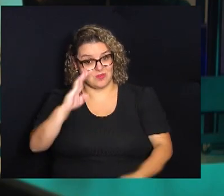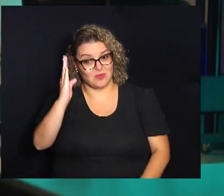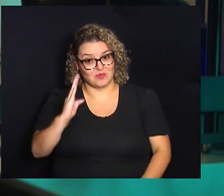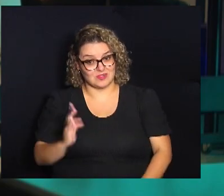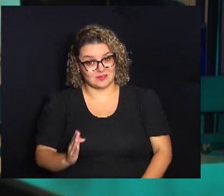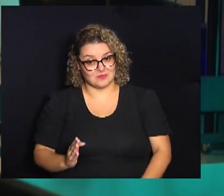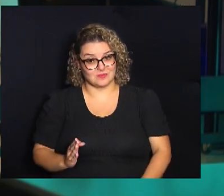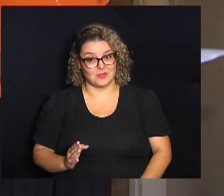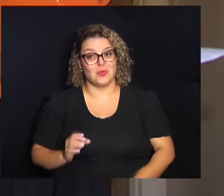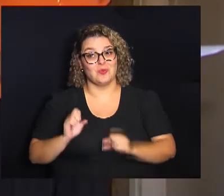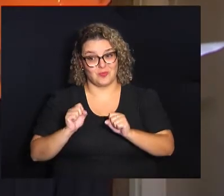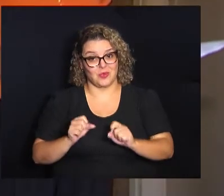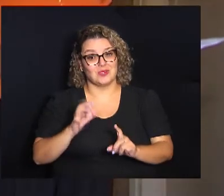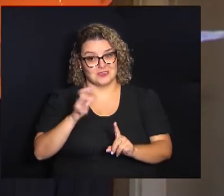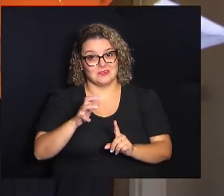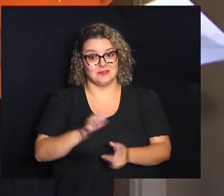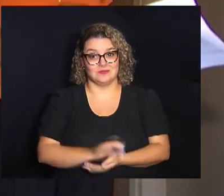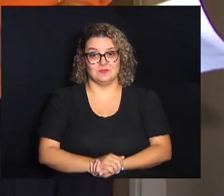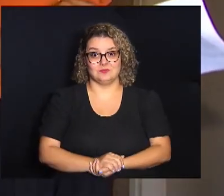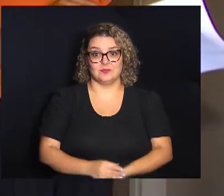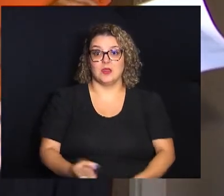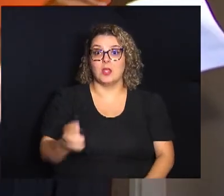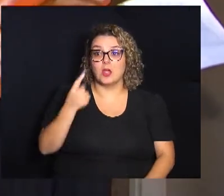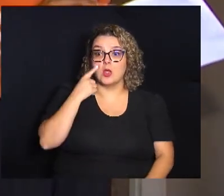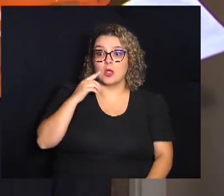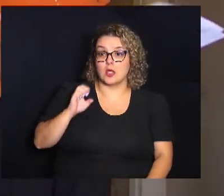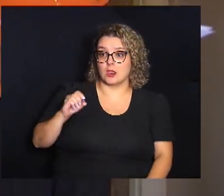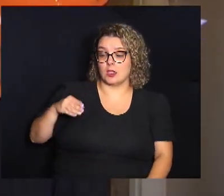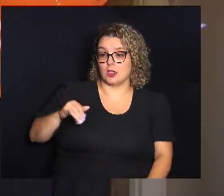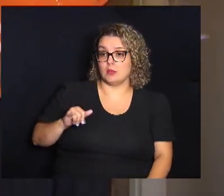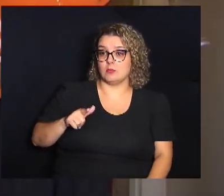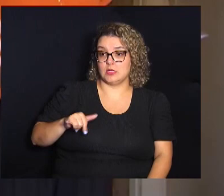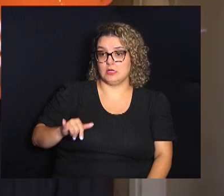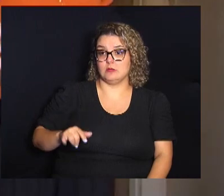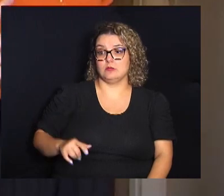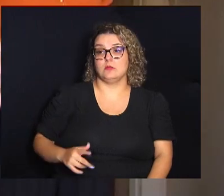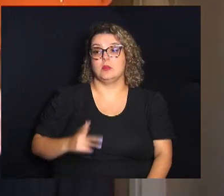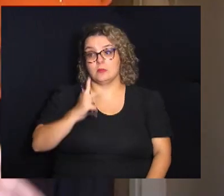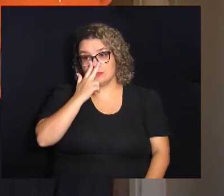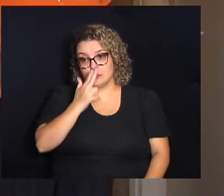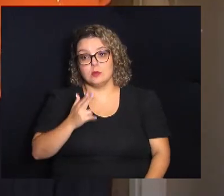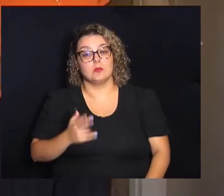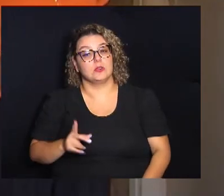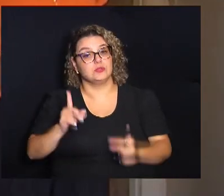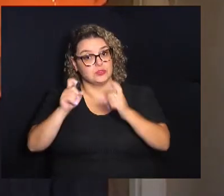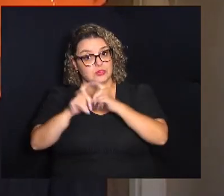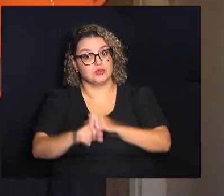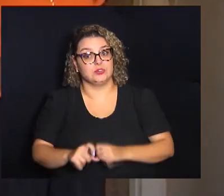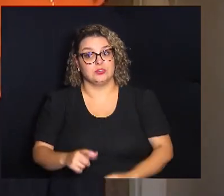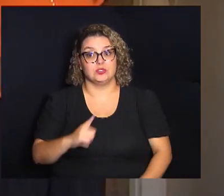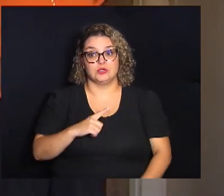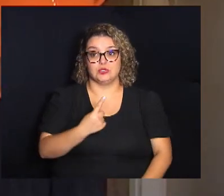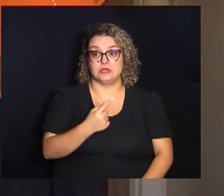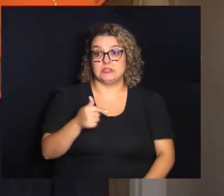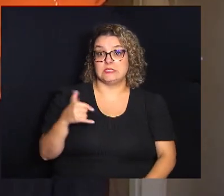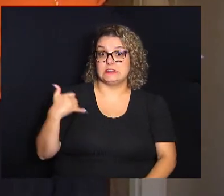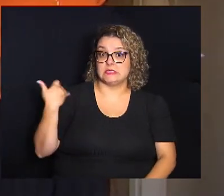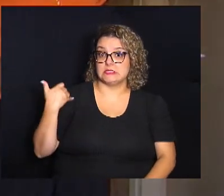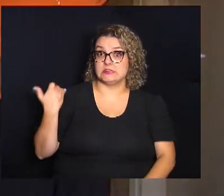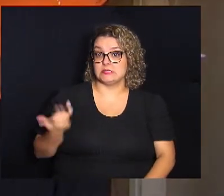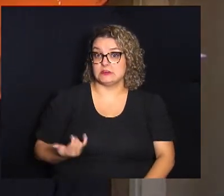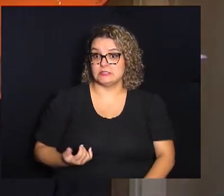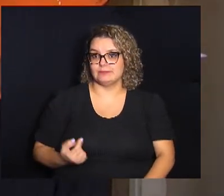deve ter sido afetada. Olha, e a Emily passou por uma situação muito complicada. Quando tinha apenas 17 anos, ou